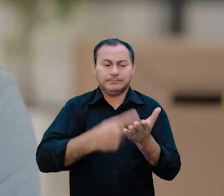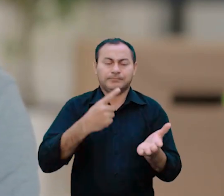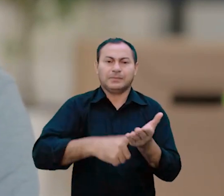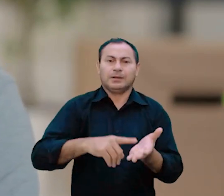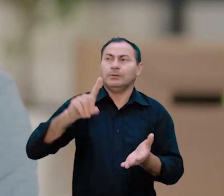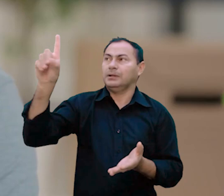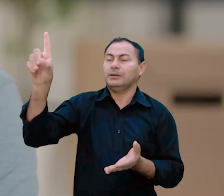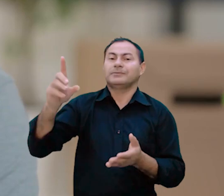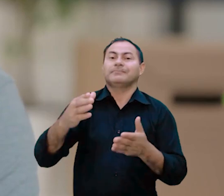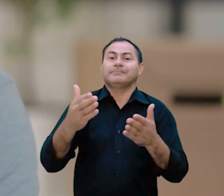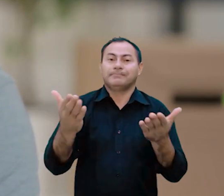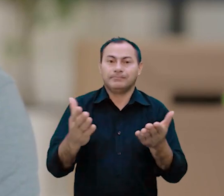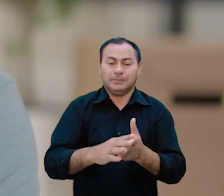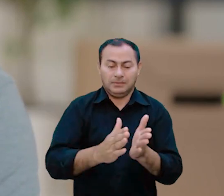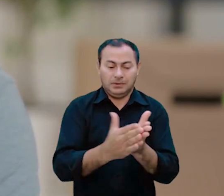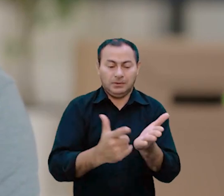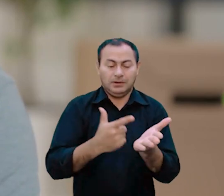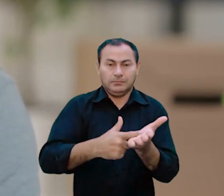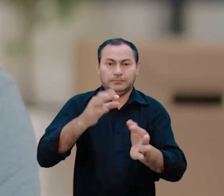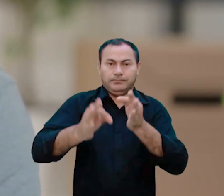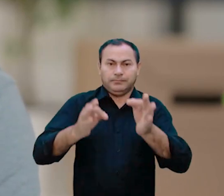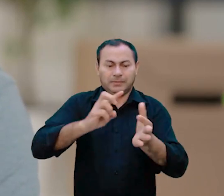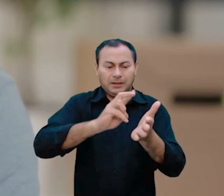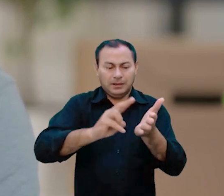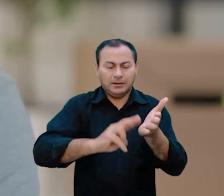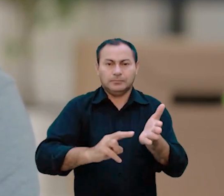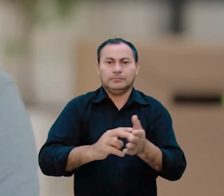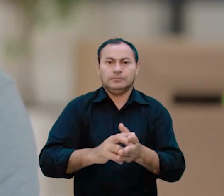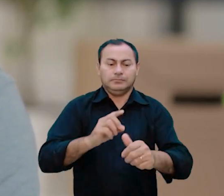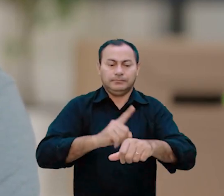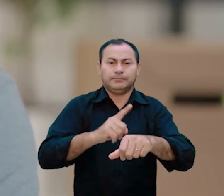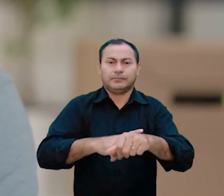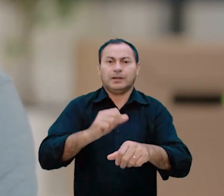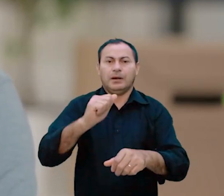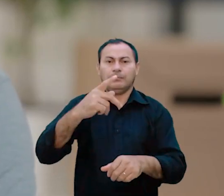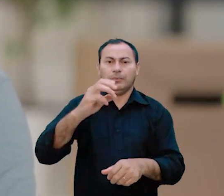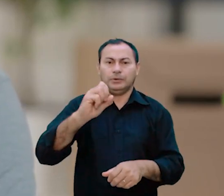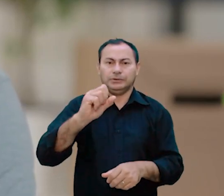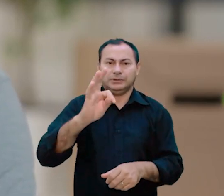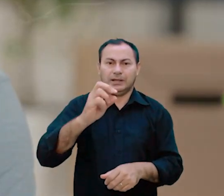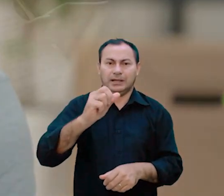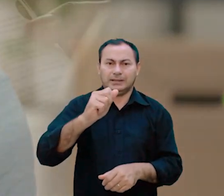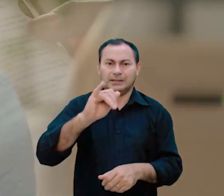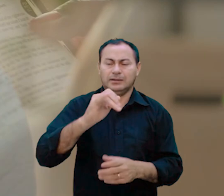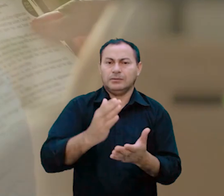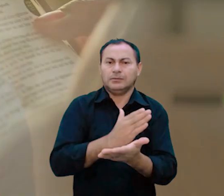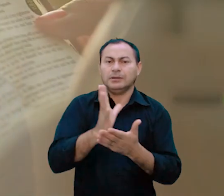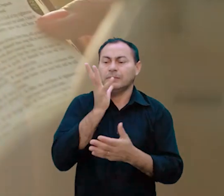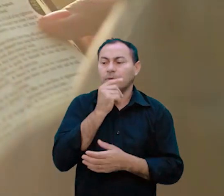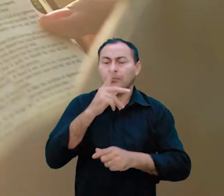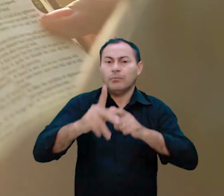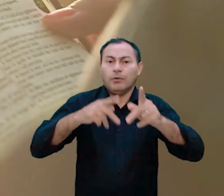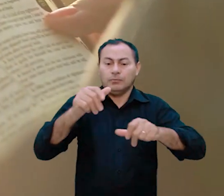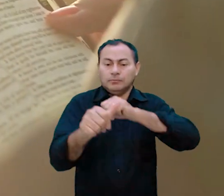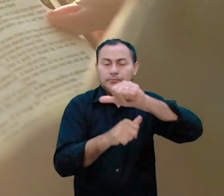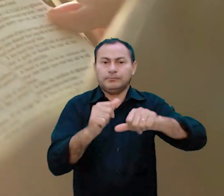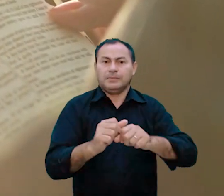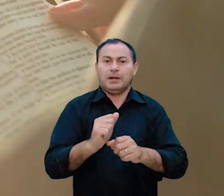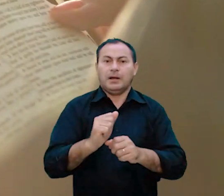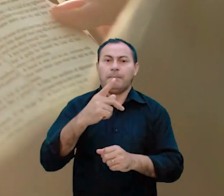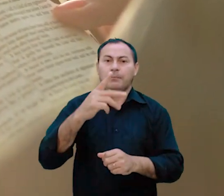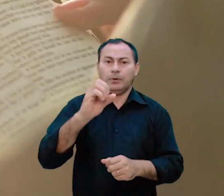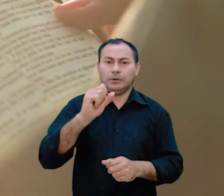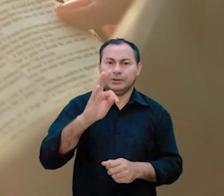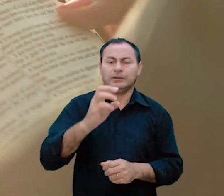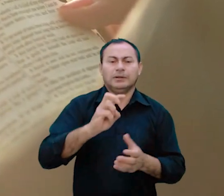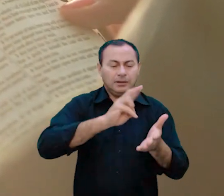se comprometeu com Deus, hein? No livro de Juízes lemos sobre esses períodos de apostasia. Levava algum tempo até que o povo se